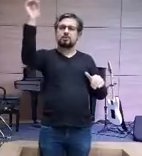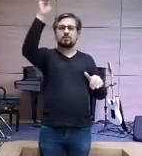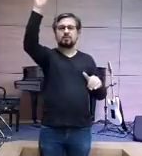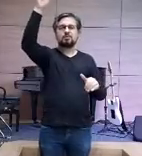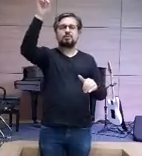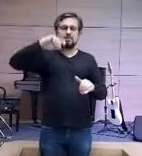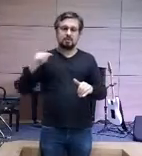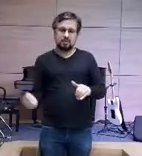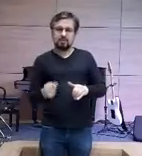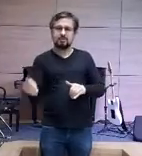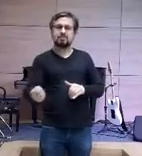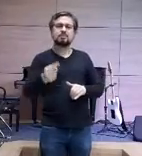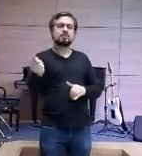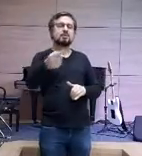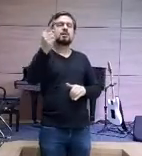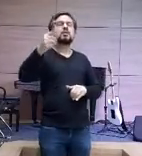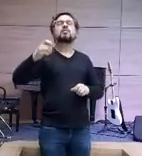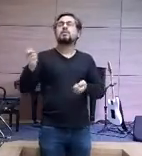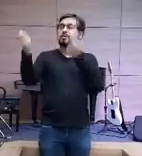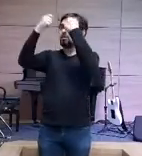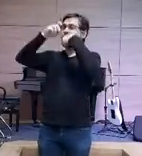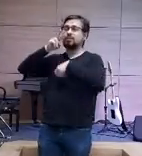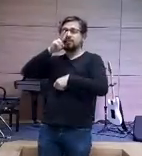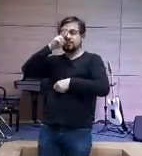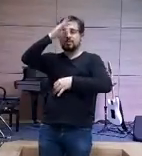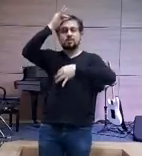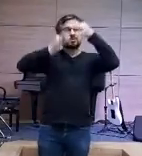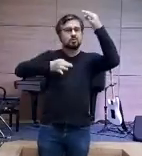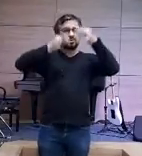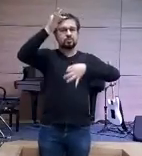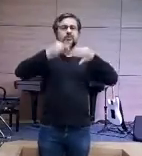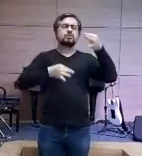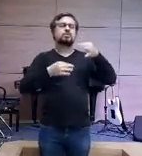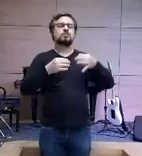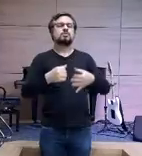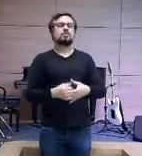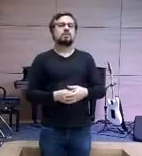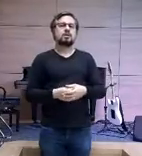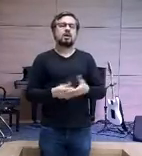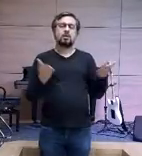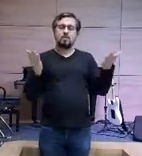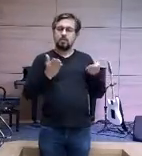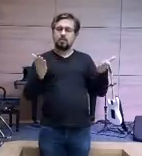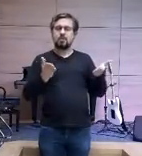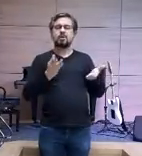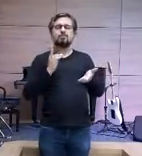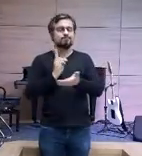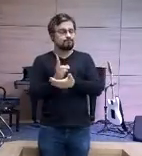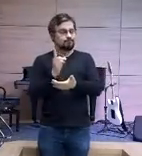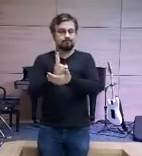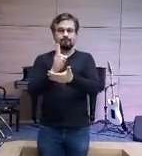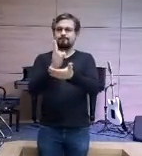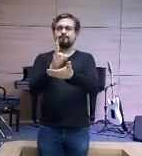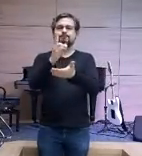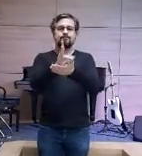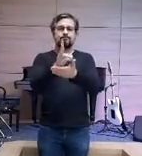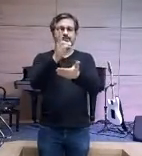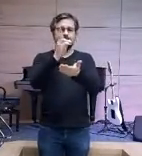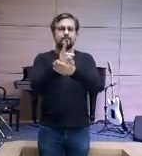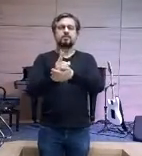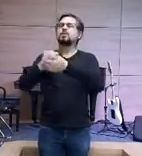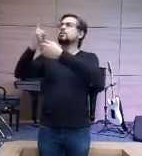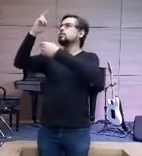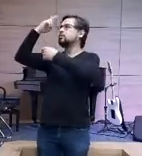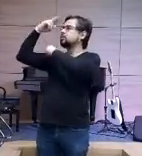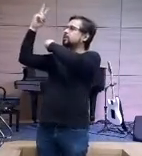firme e firmamento e o post ficará em juízo e em justiça desde agora e para sempre o